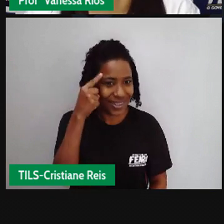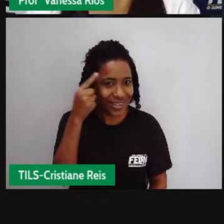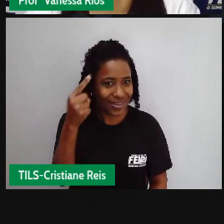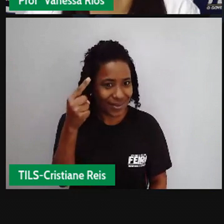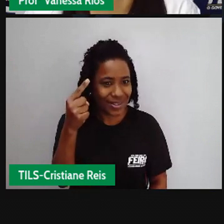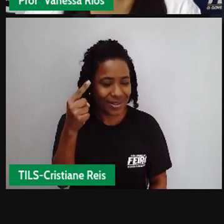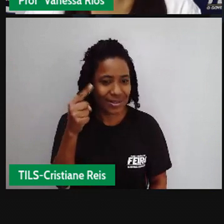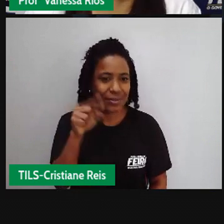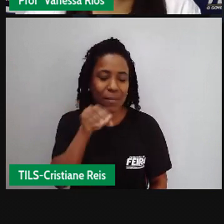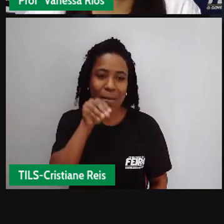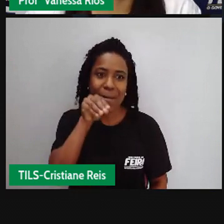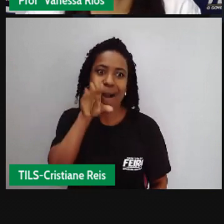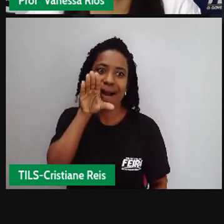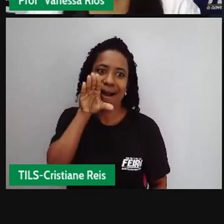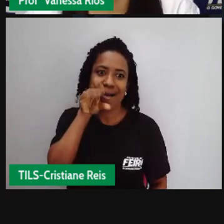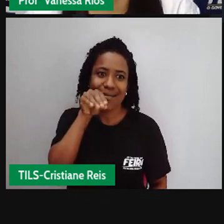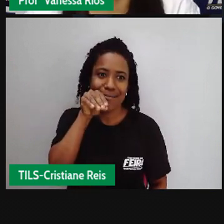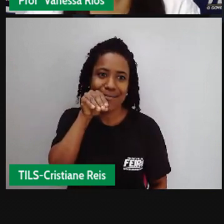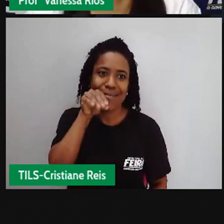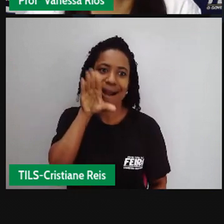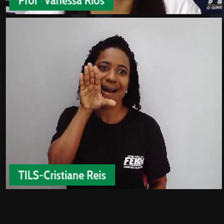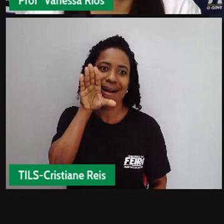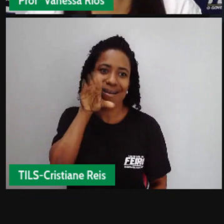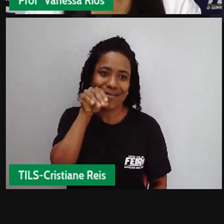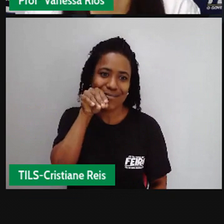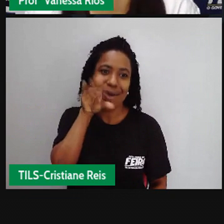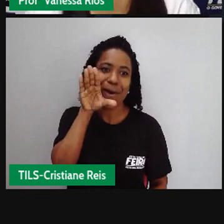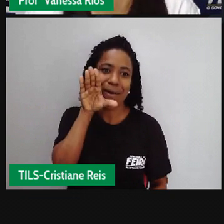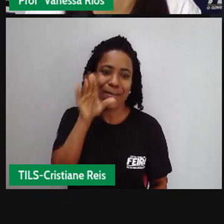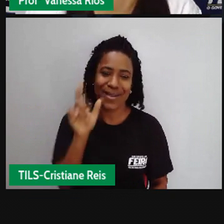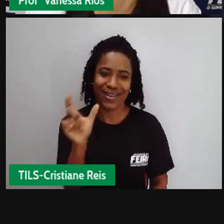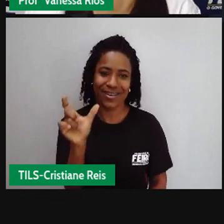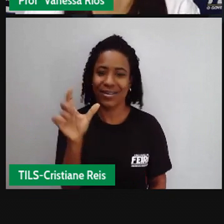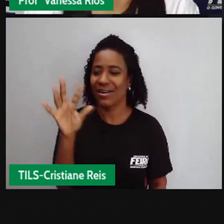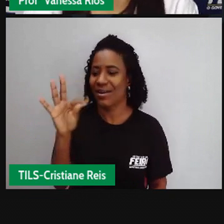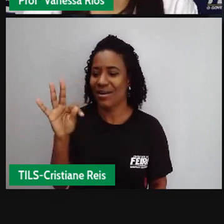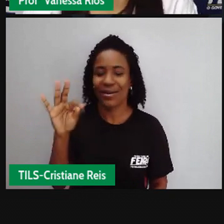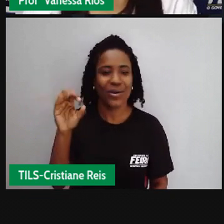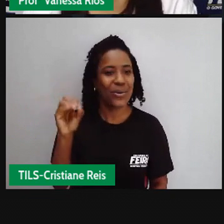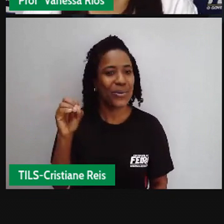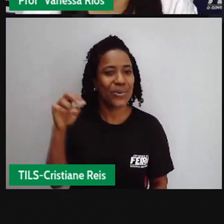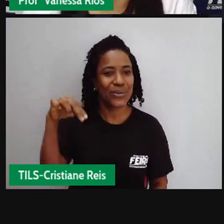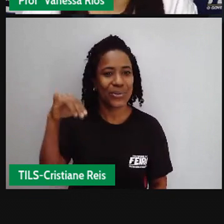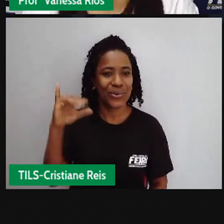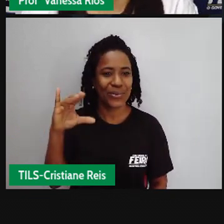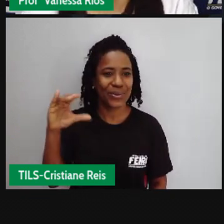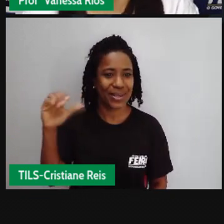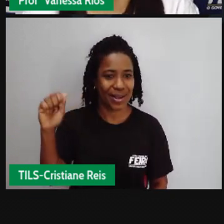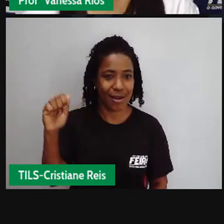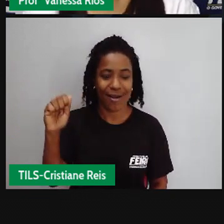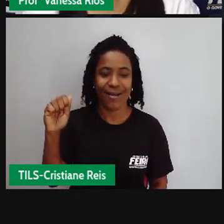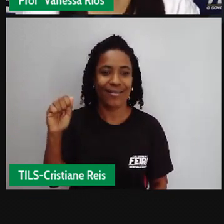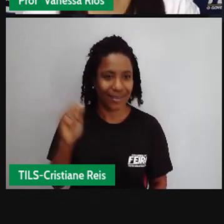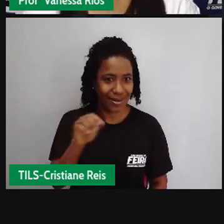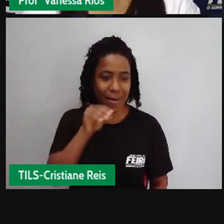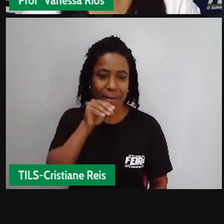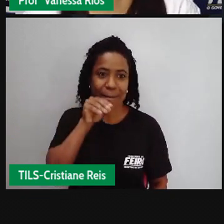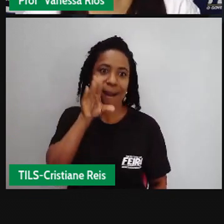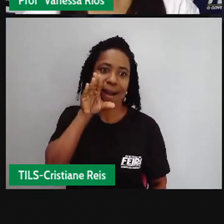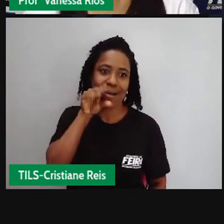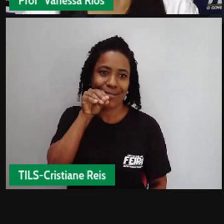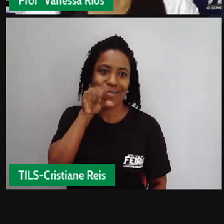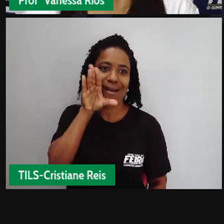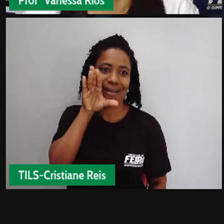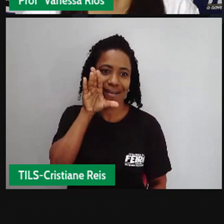maior força. Por isso vem essa palavra tônica, né, que normalmente a gente associa aí à força. Então, a sílaba